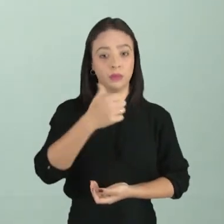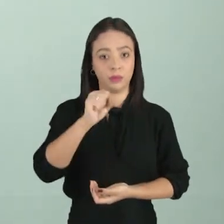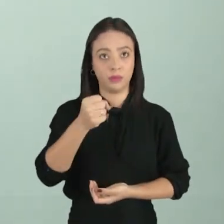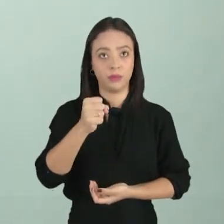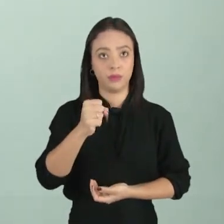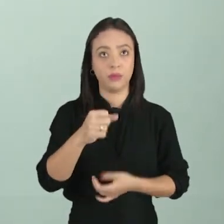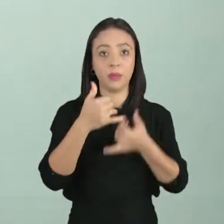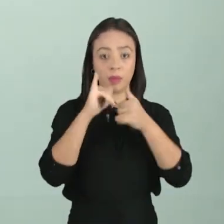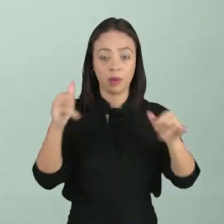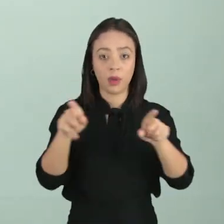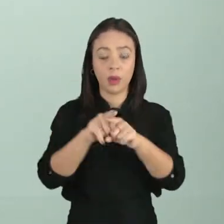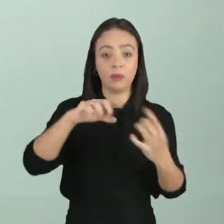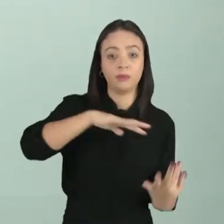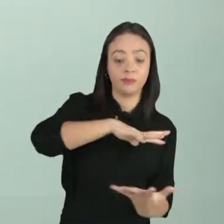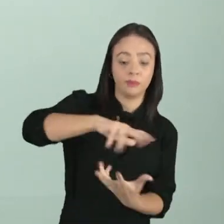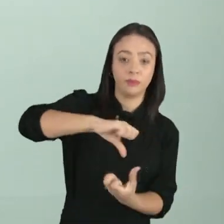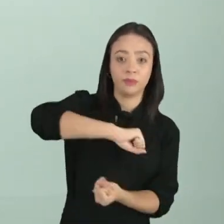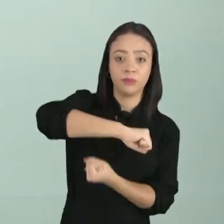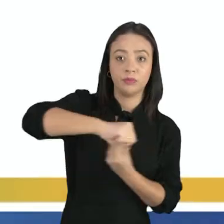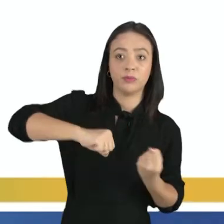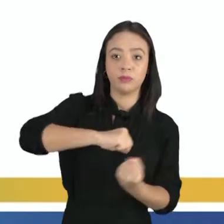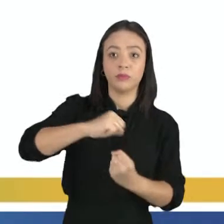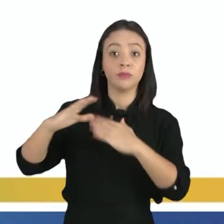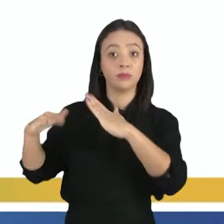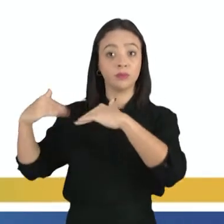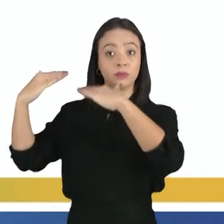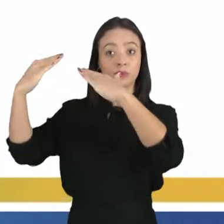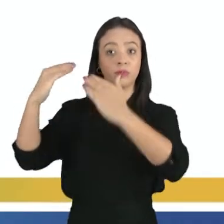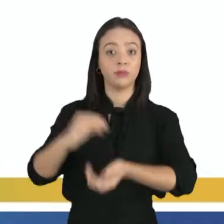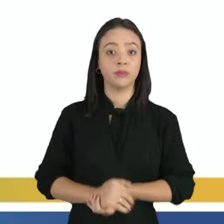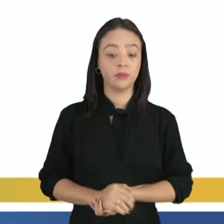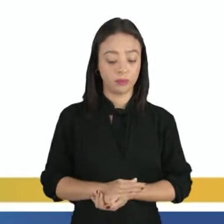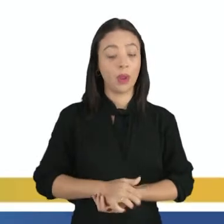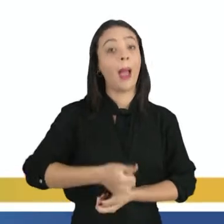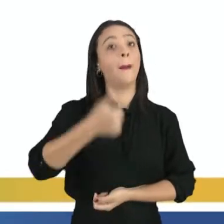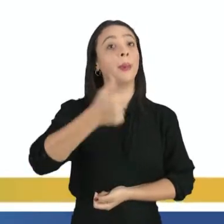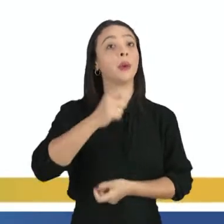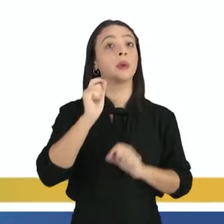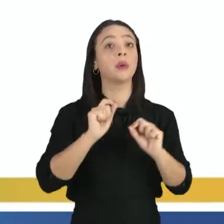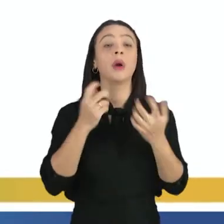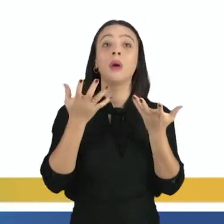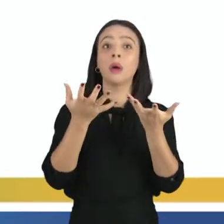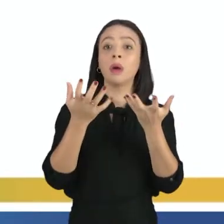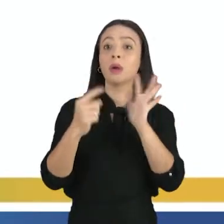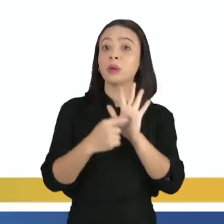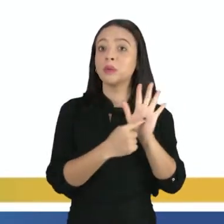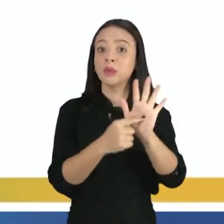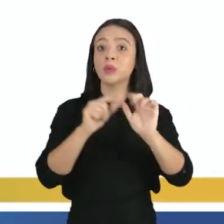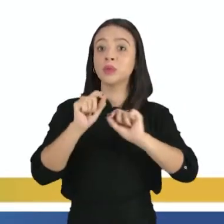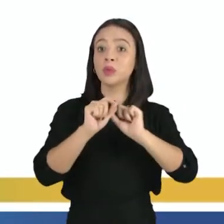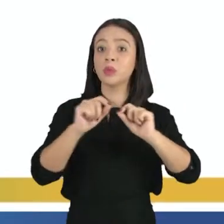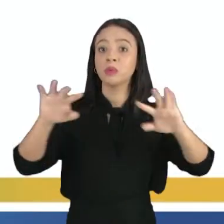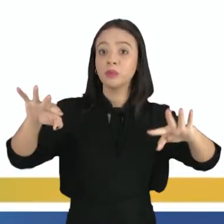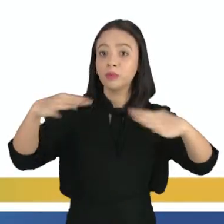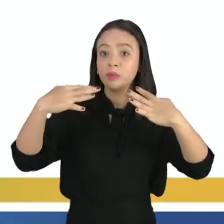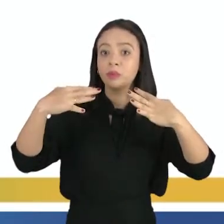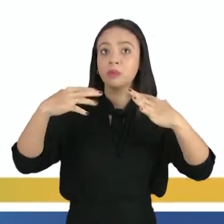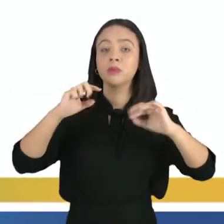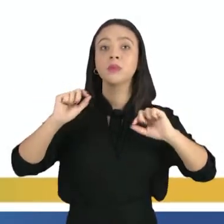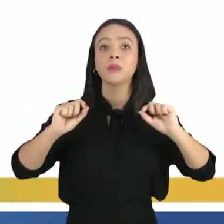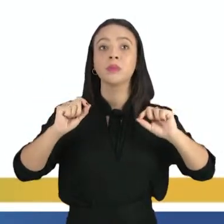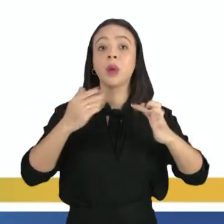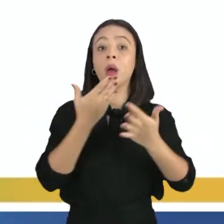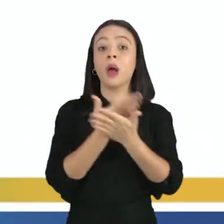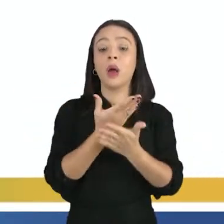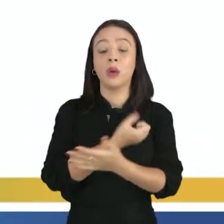e Desenvolvimento Sustentável. Primeiro, pessoal, eu quero chamar a atenção de vocês para a